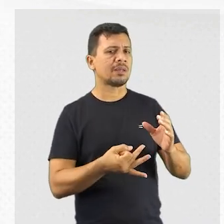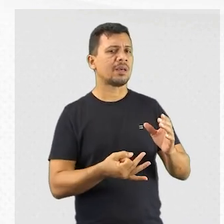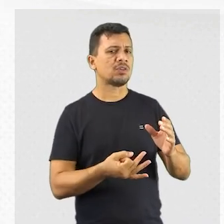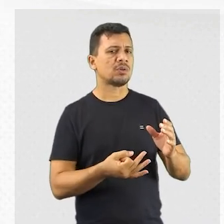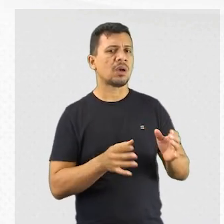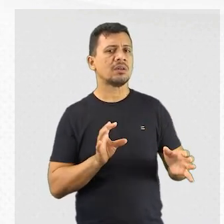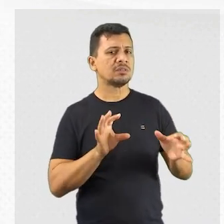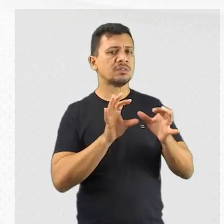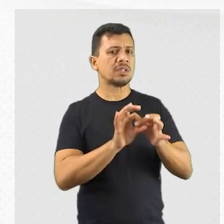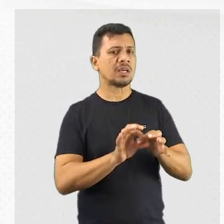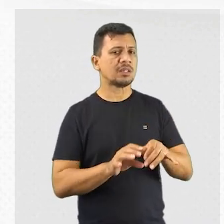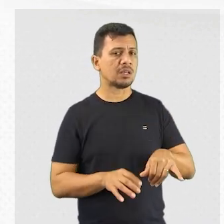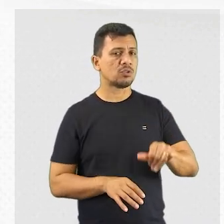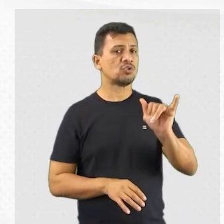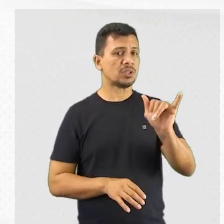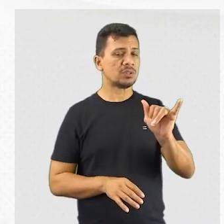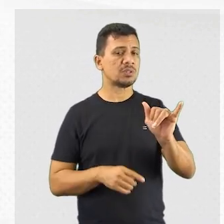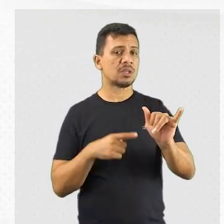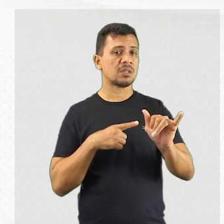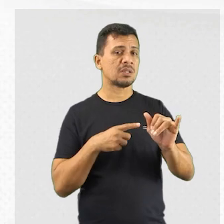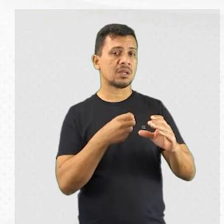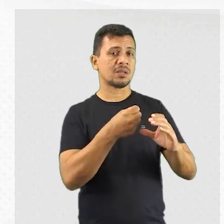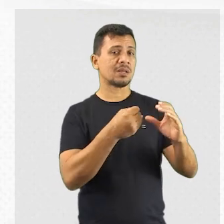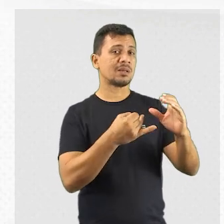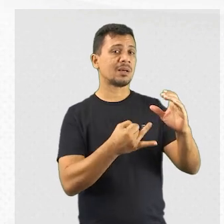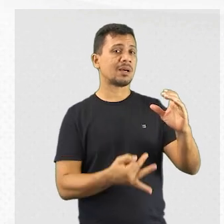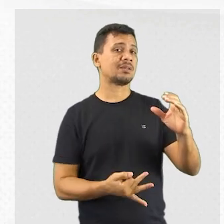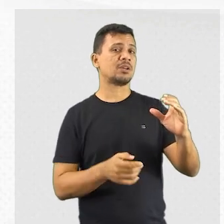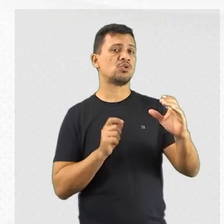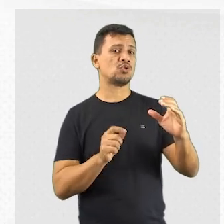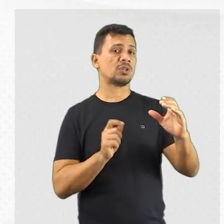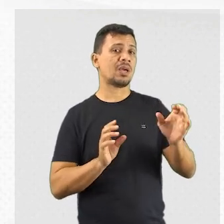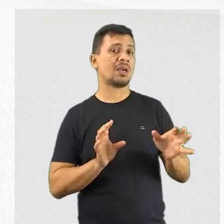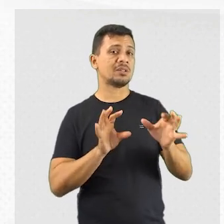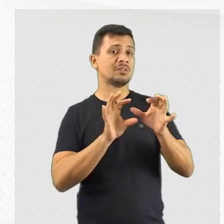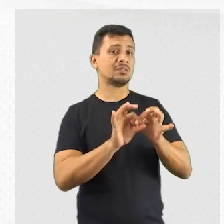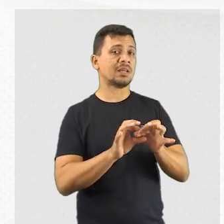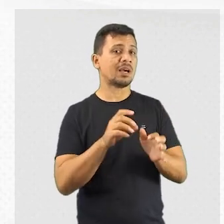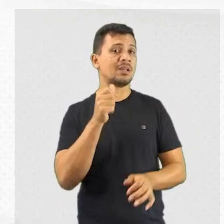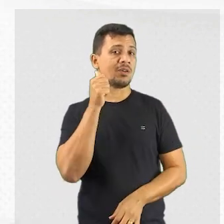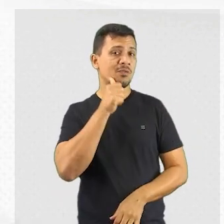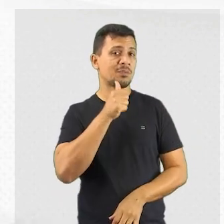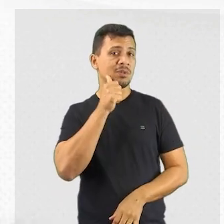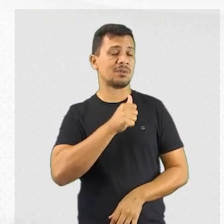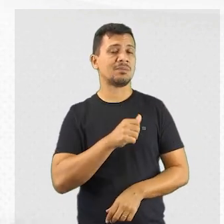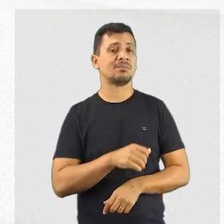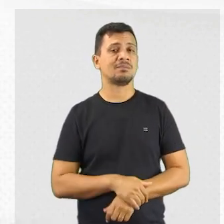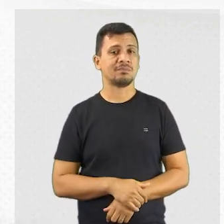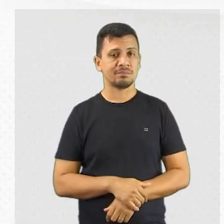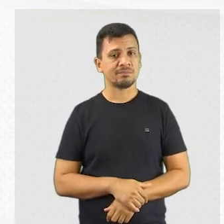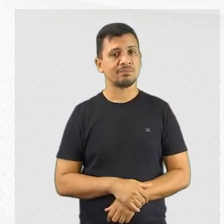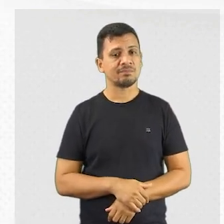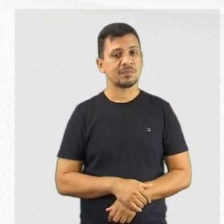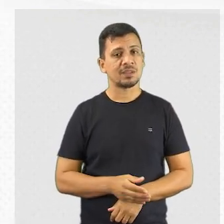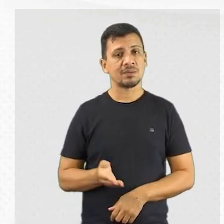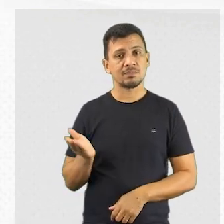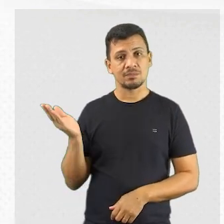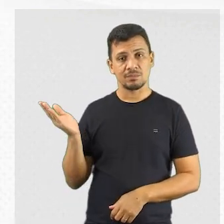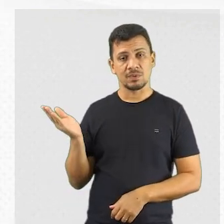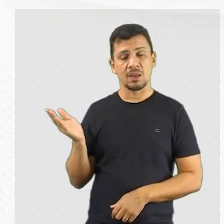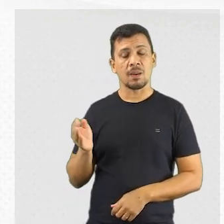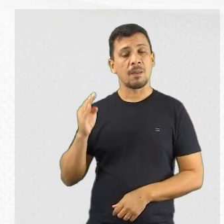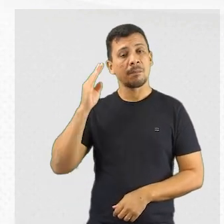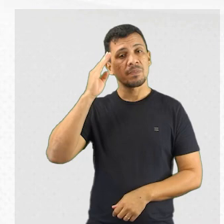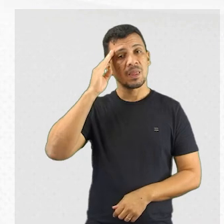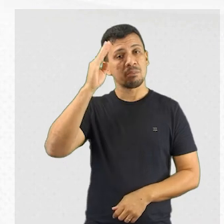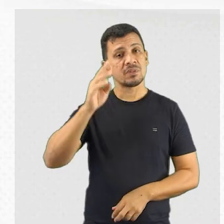ligado ao X, a gente tem umas características que estão ligadas ao sexo feminino. Tá, pessoal? Então, essas